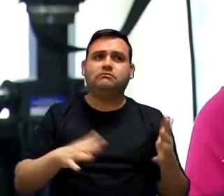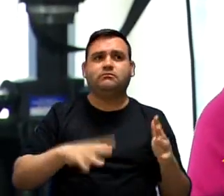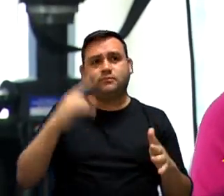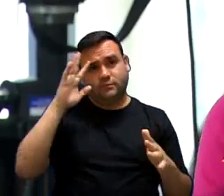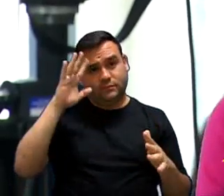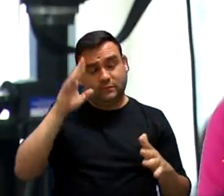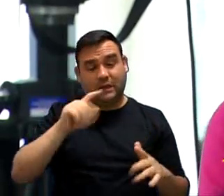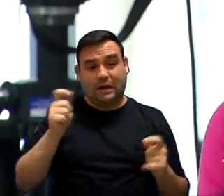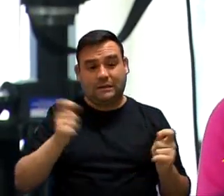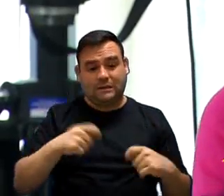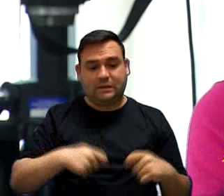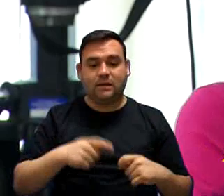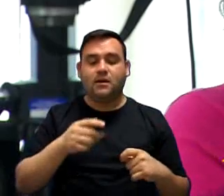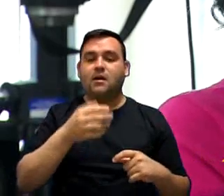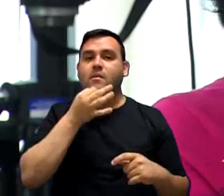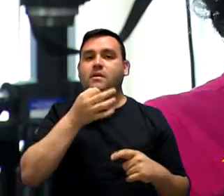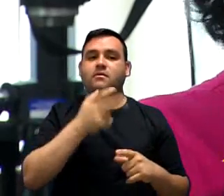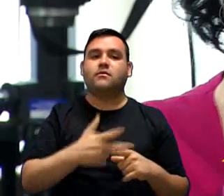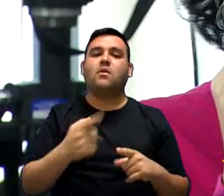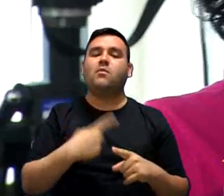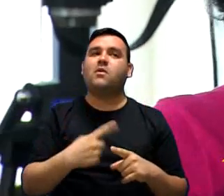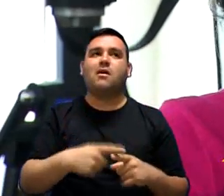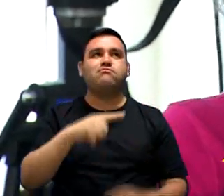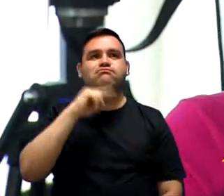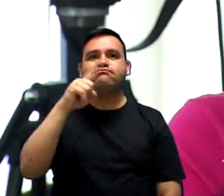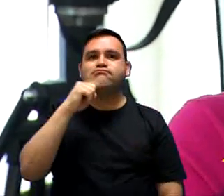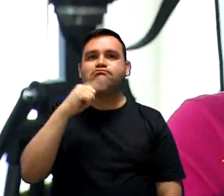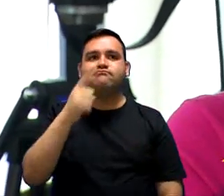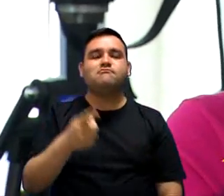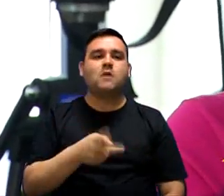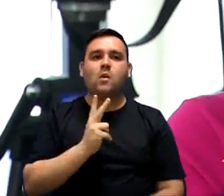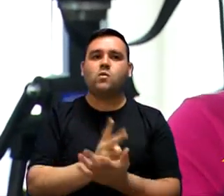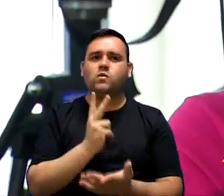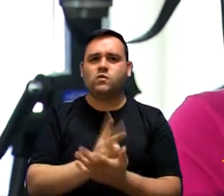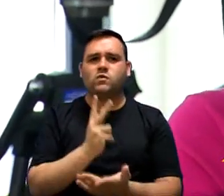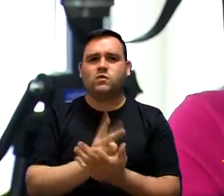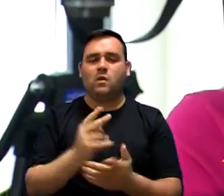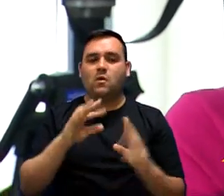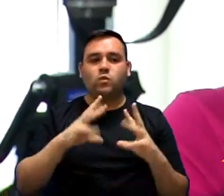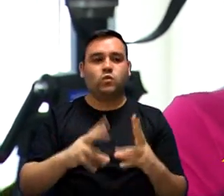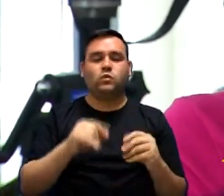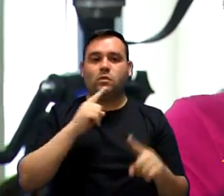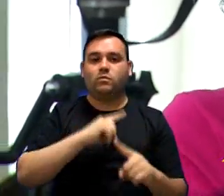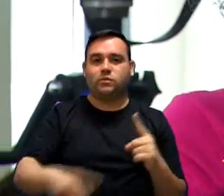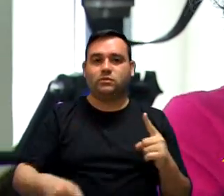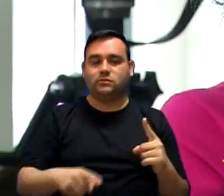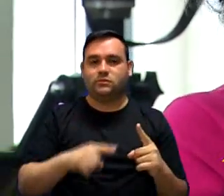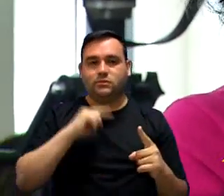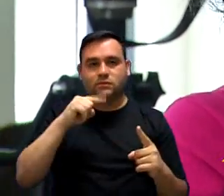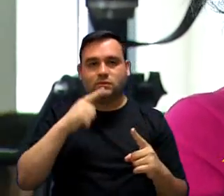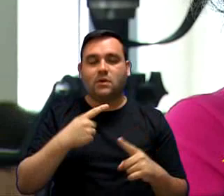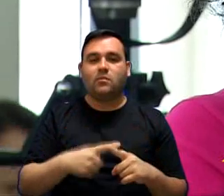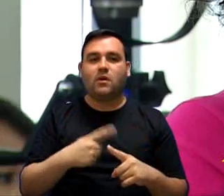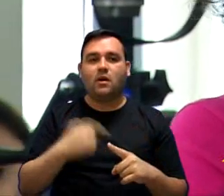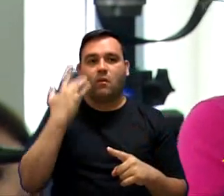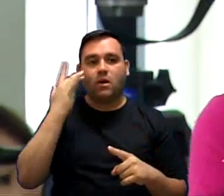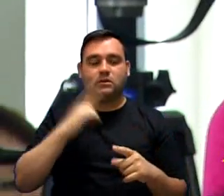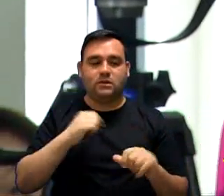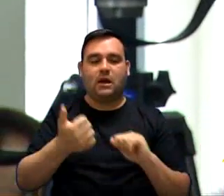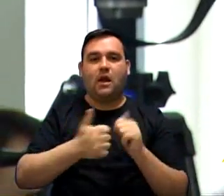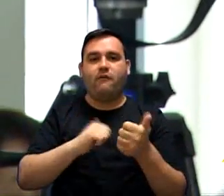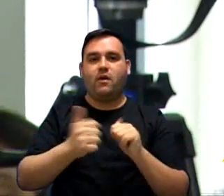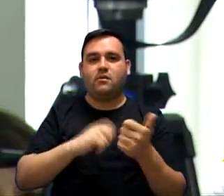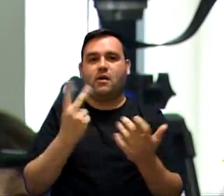fazer, colocar a derrubada desse veto, porque não tem como manter esse veto, né, total. Acho que houve uma avaliação